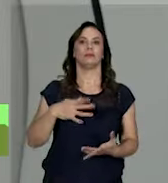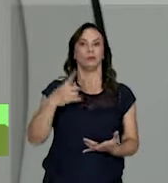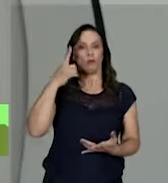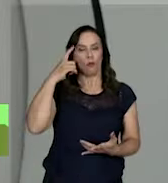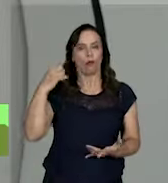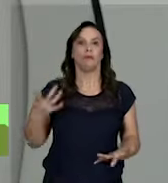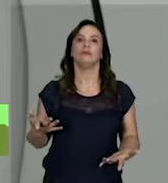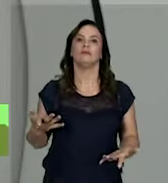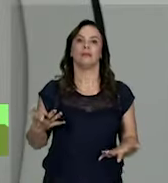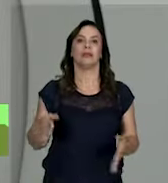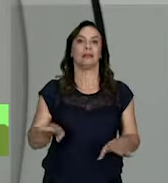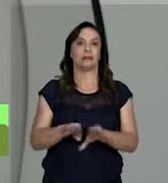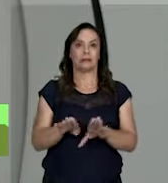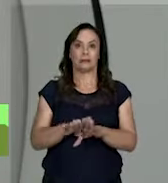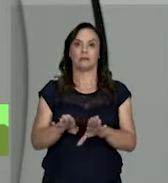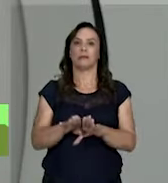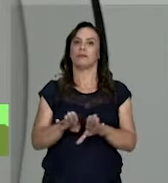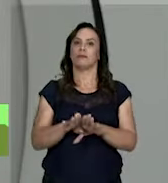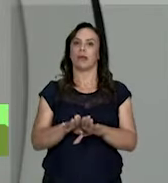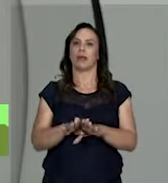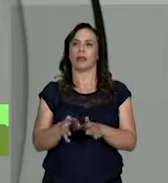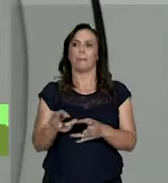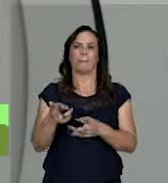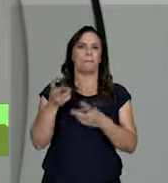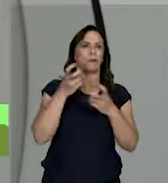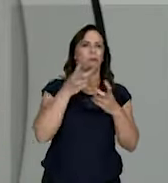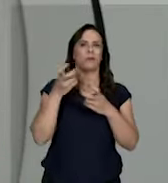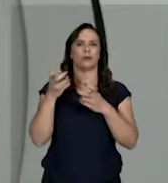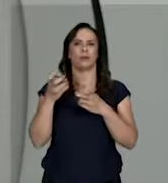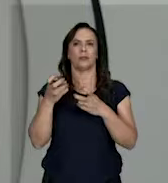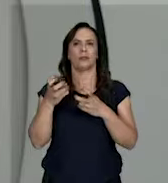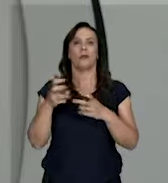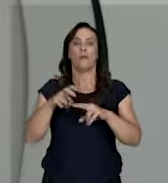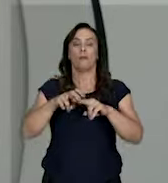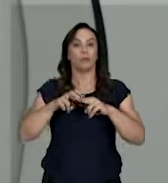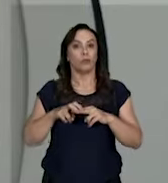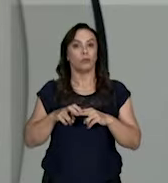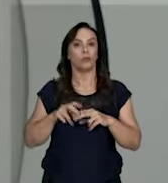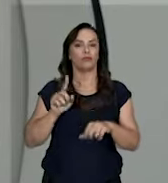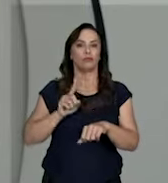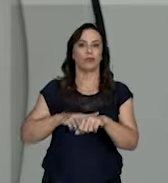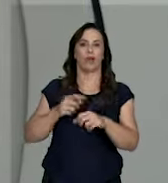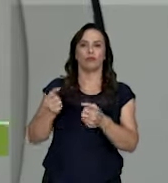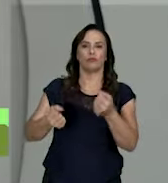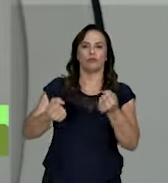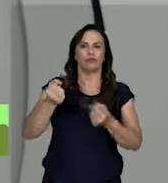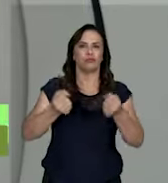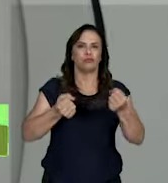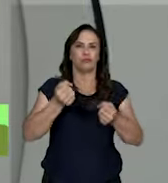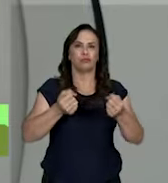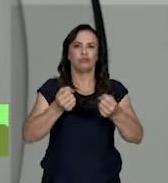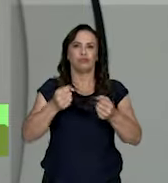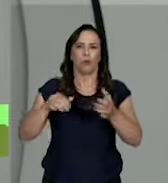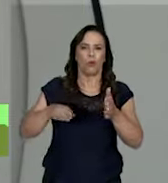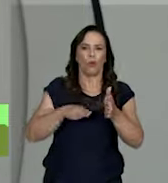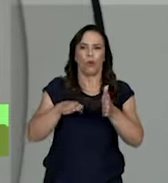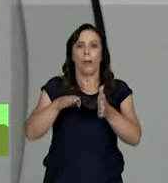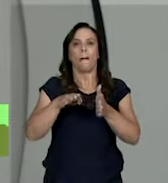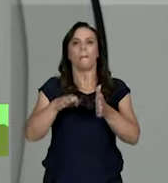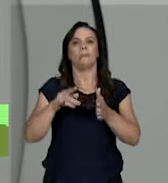isso leva a condução, né, o condutor a uma direção mais perigosa, uma direção mais